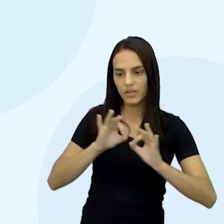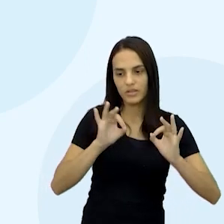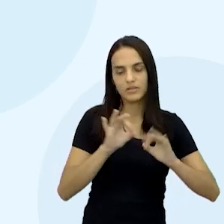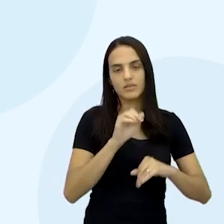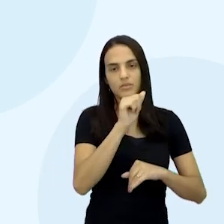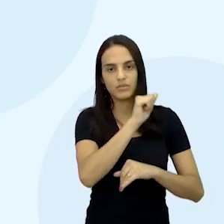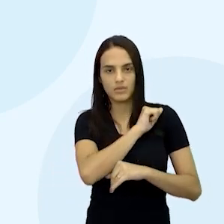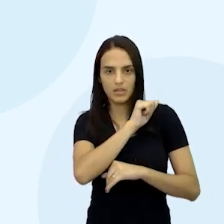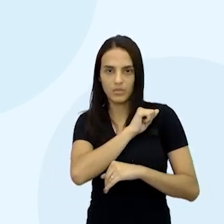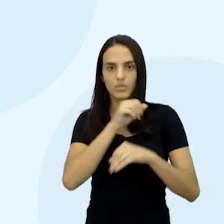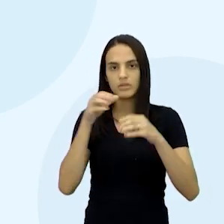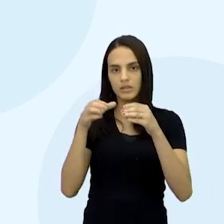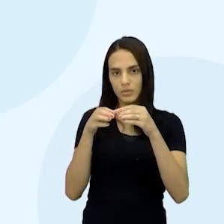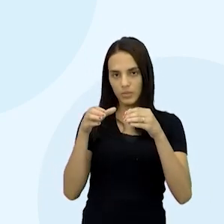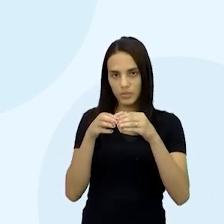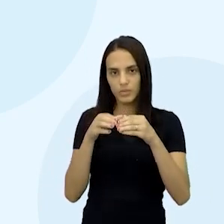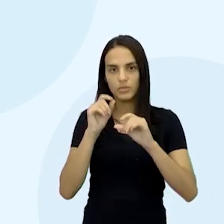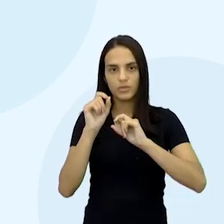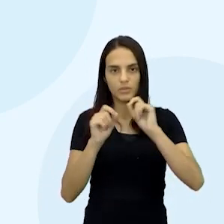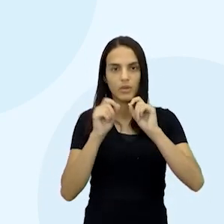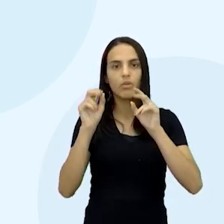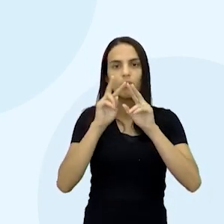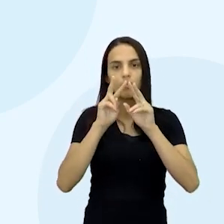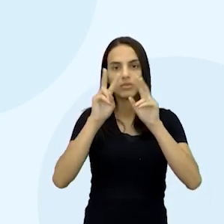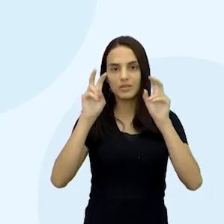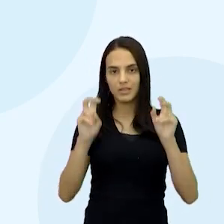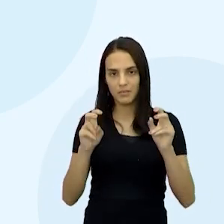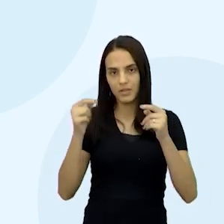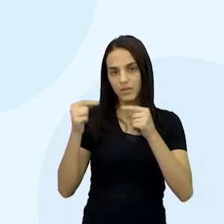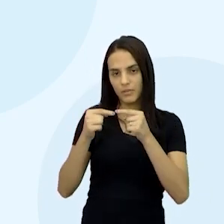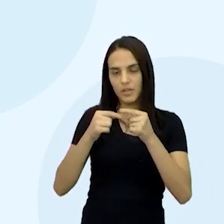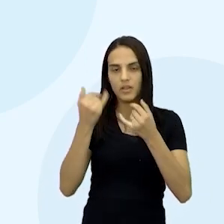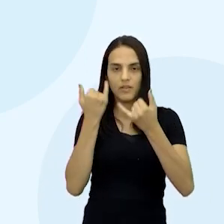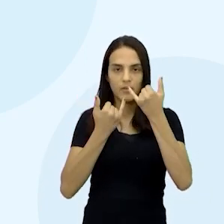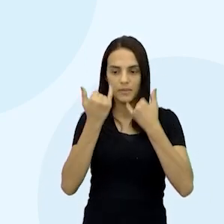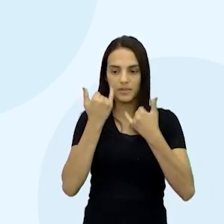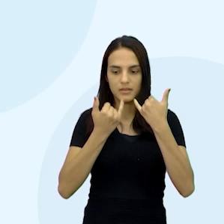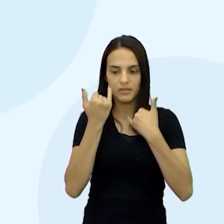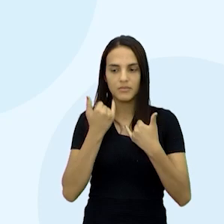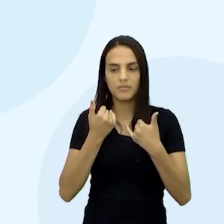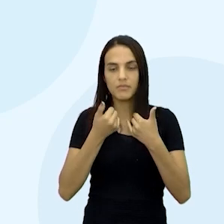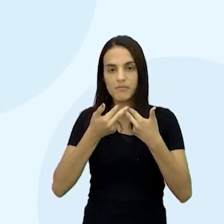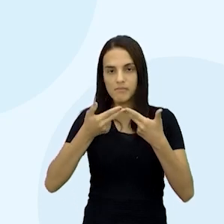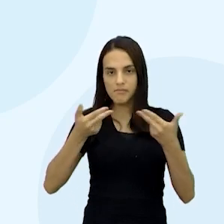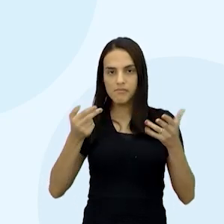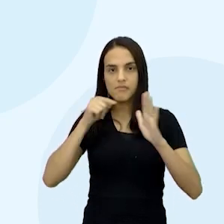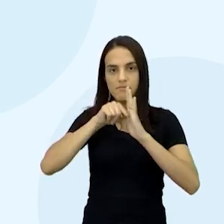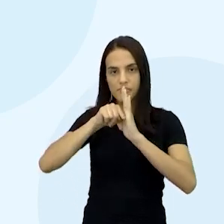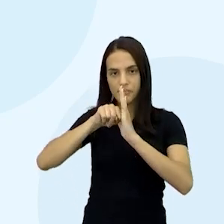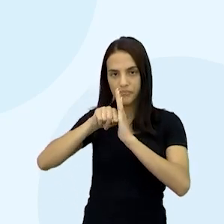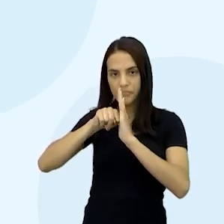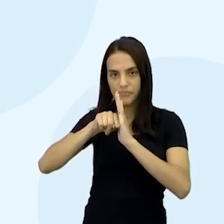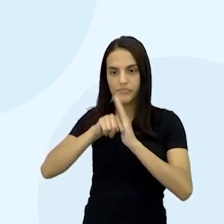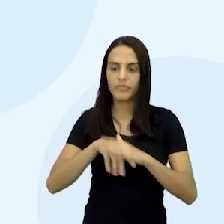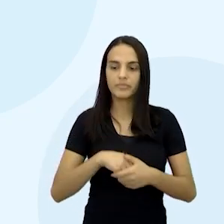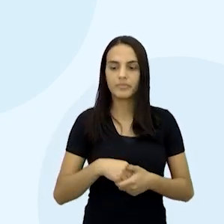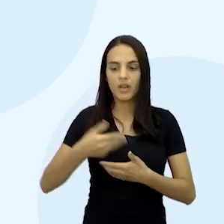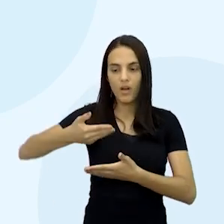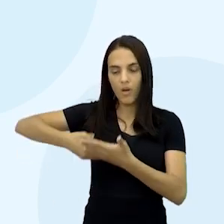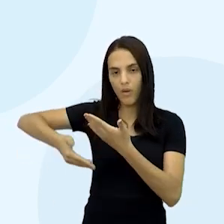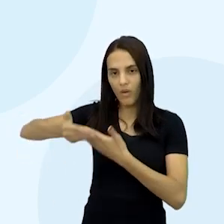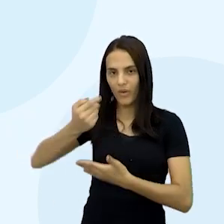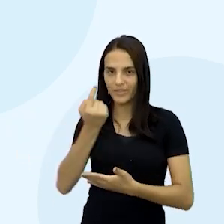em grupos para que escolham um tema gerado pelas informações geradas através de pesquisa, roda de